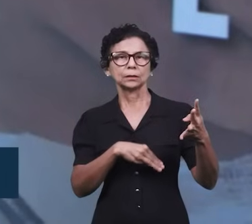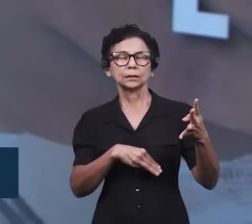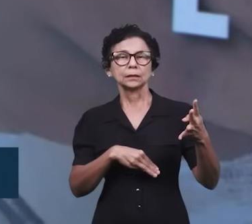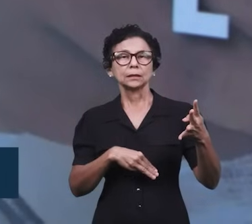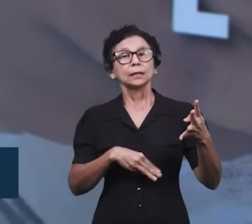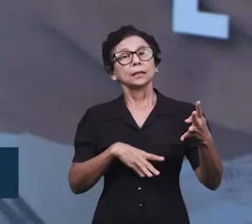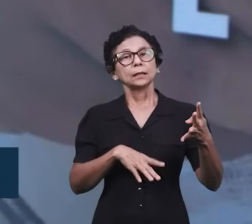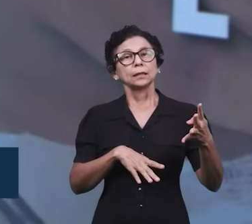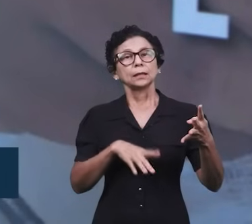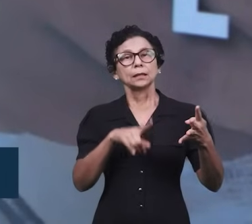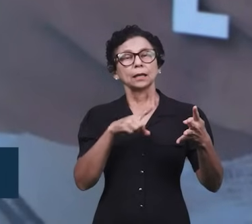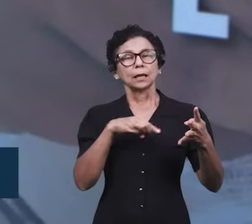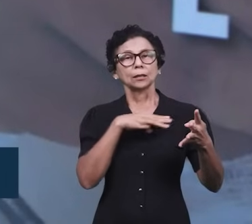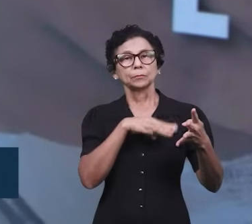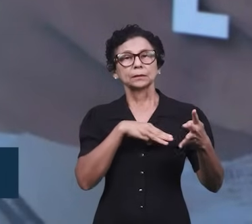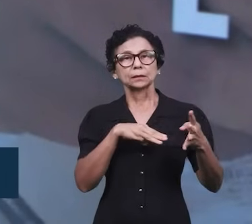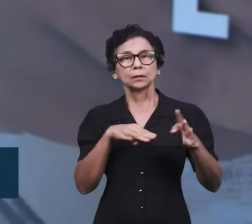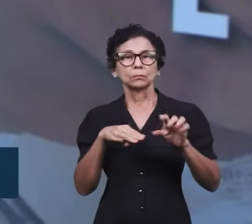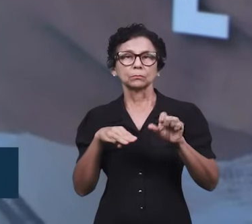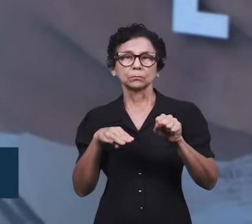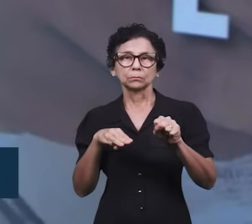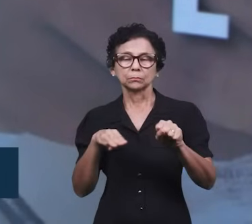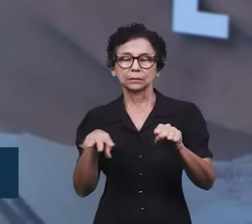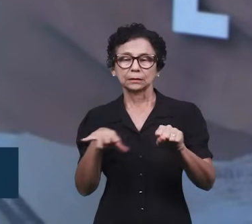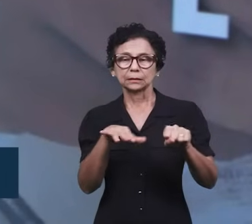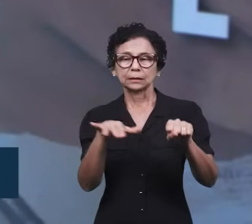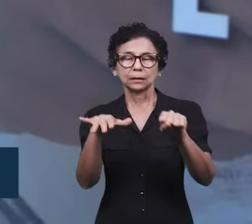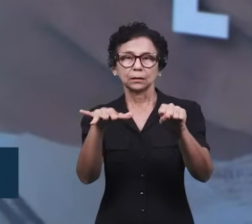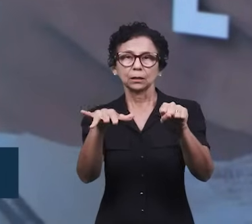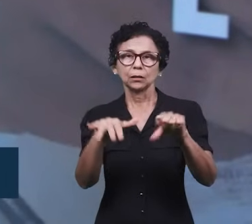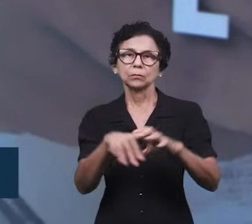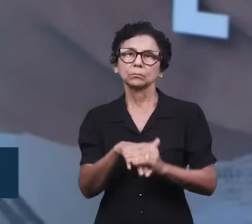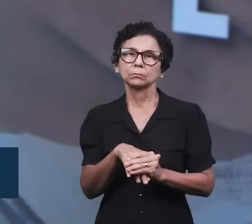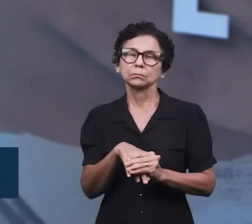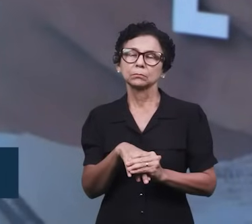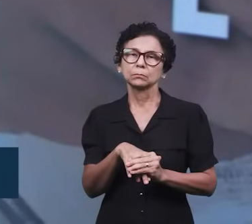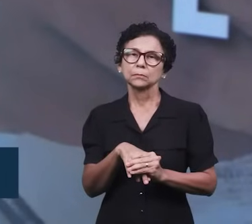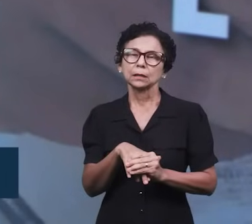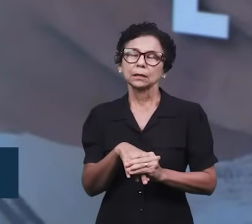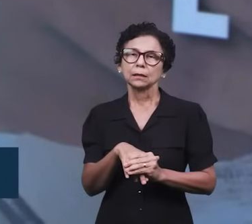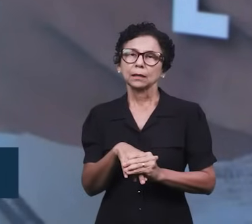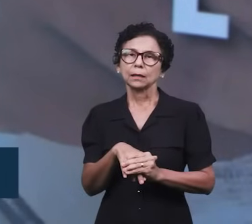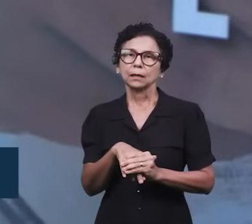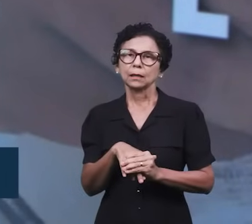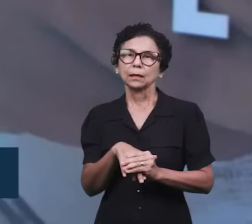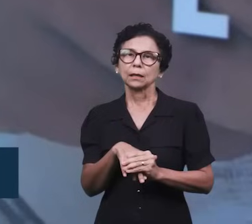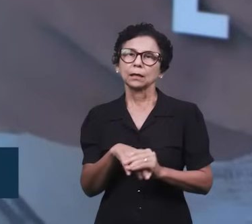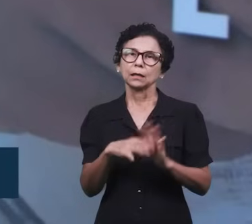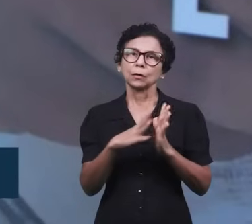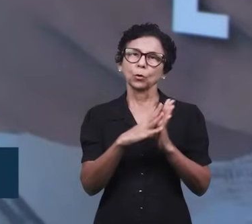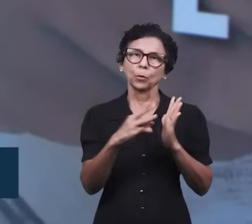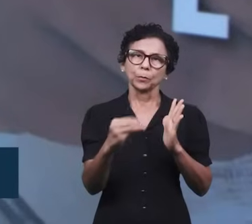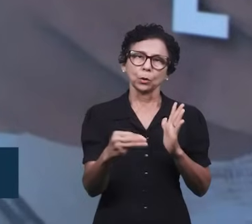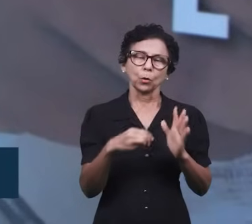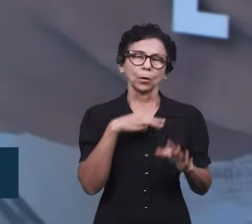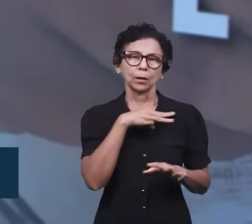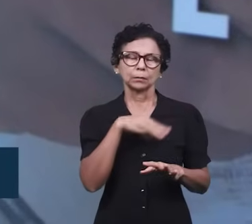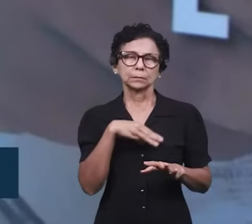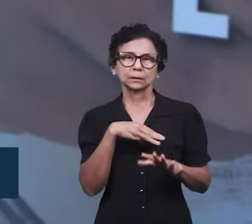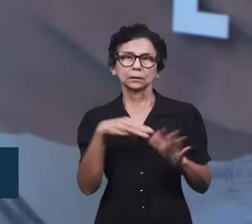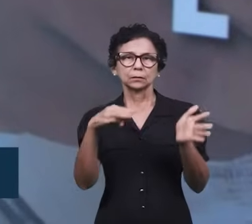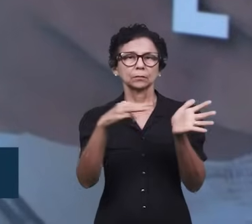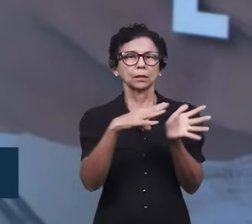tem como base a forma de funcionamento da Missão Amazônia, e uma das coisas